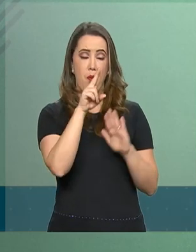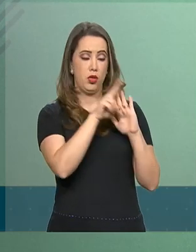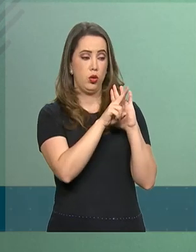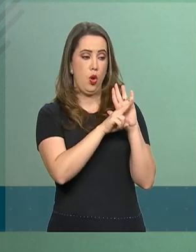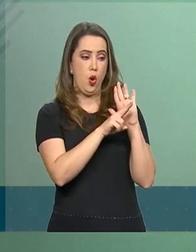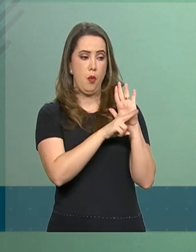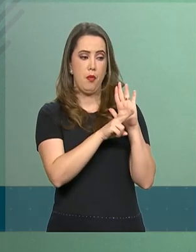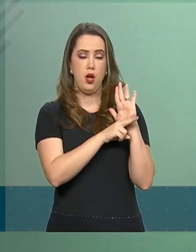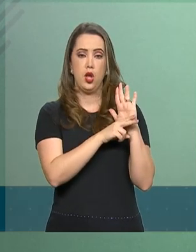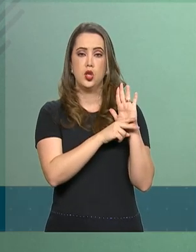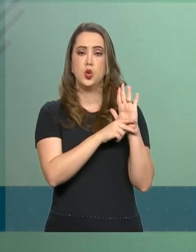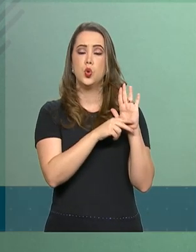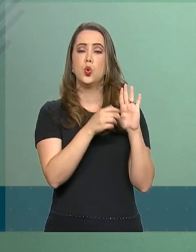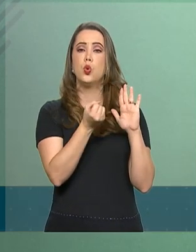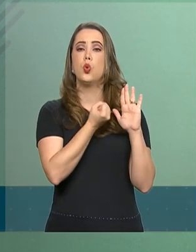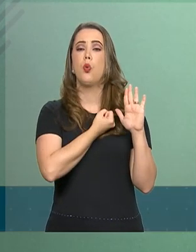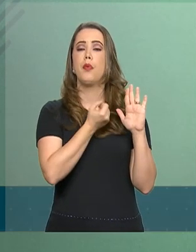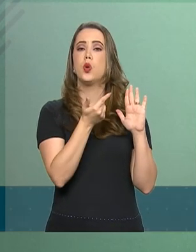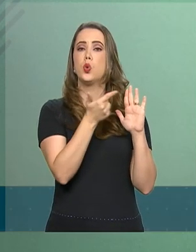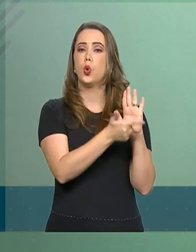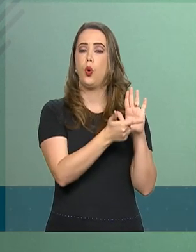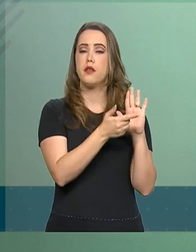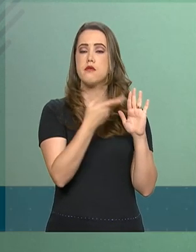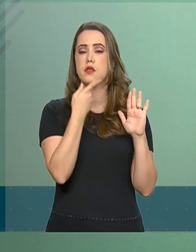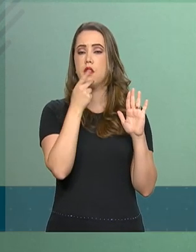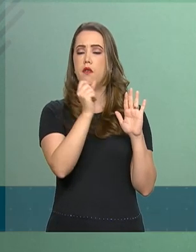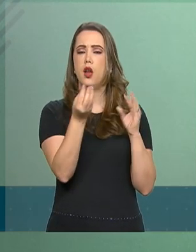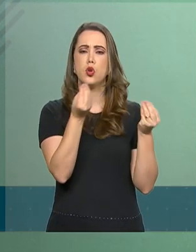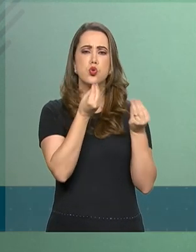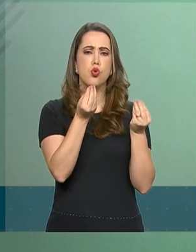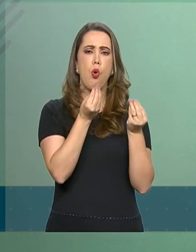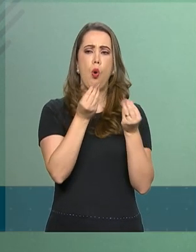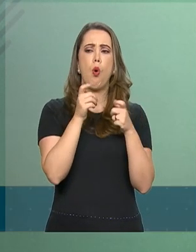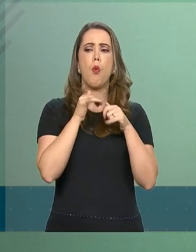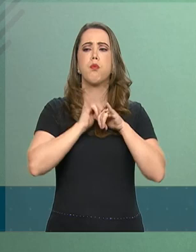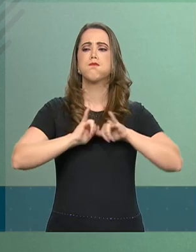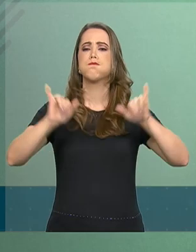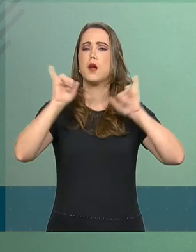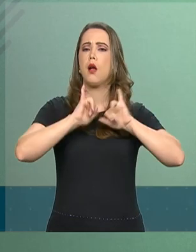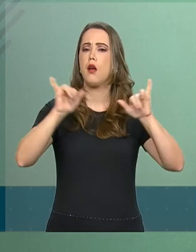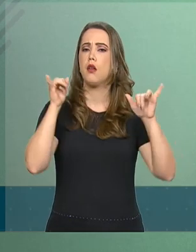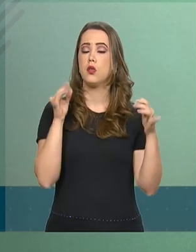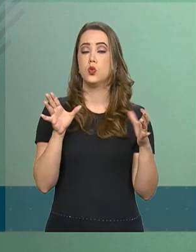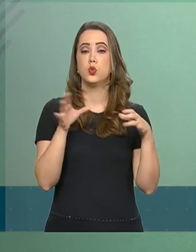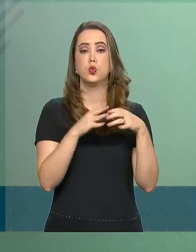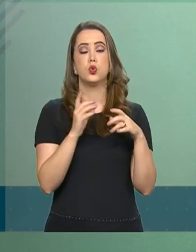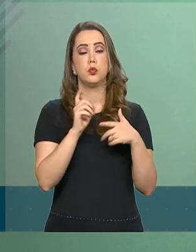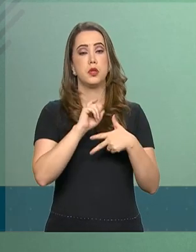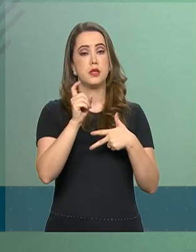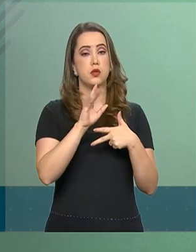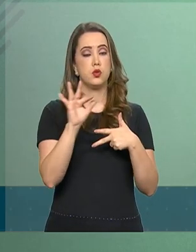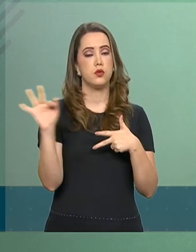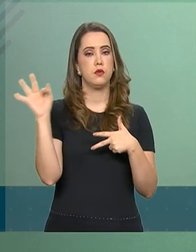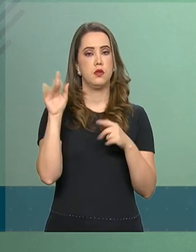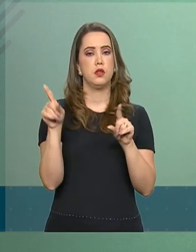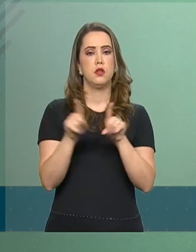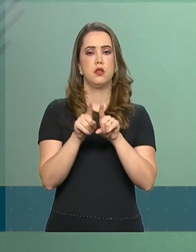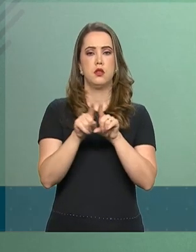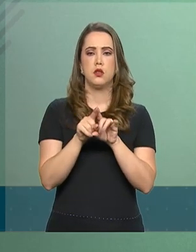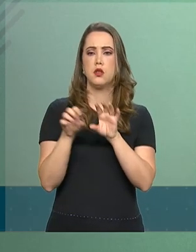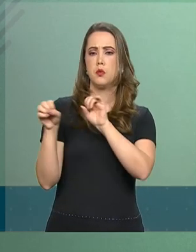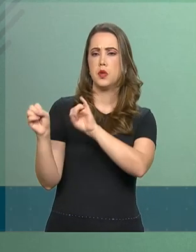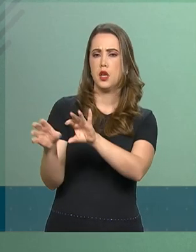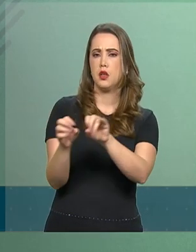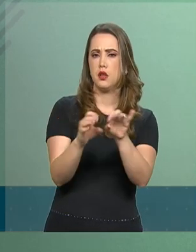disciplina a publicidade dos órgãos e entidades do poder executivo federal e dá orientações